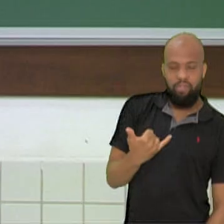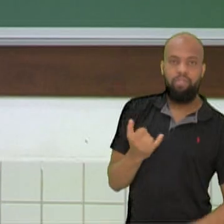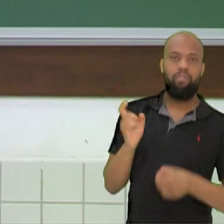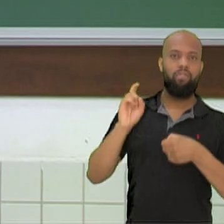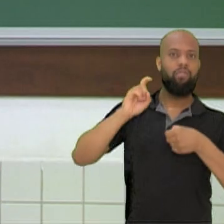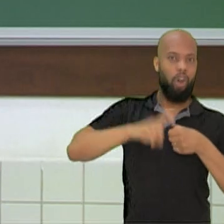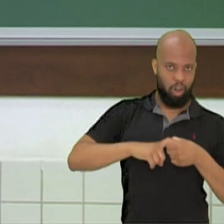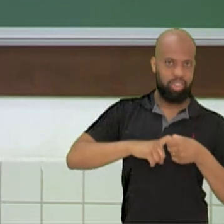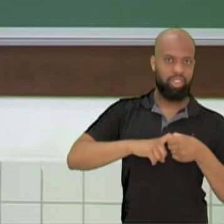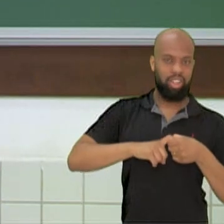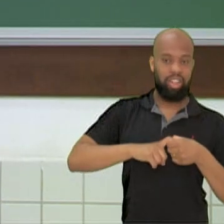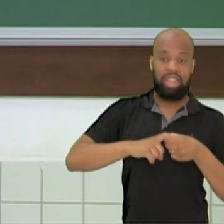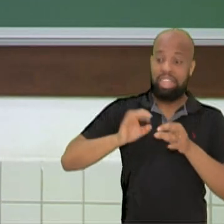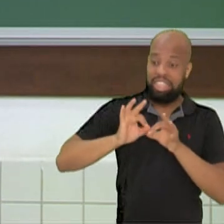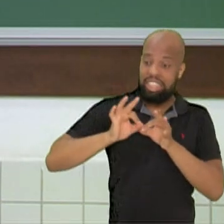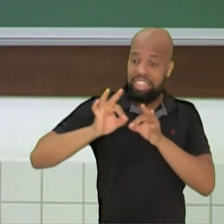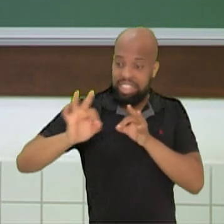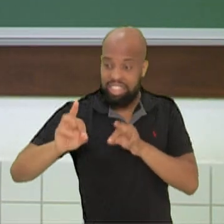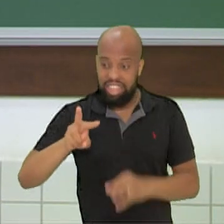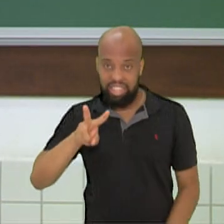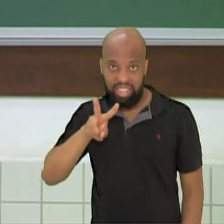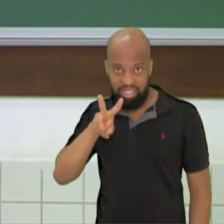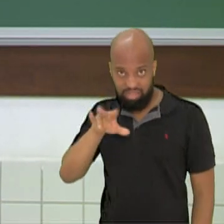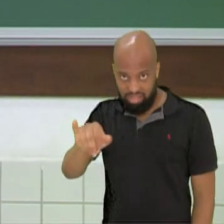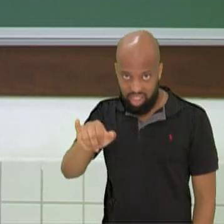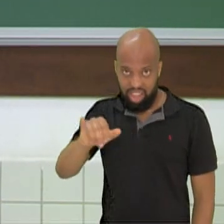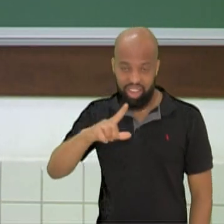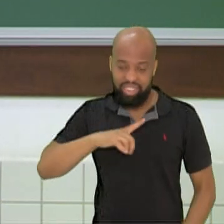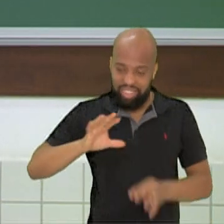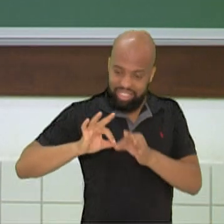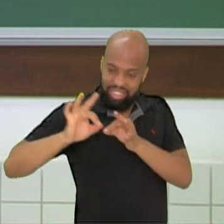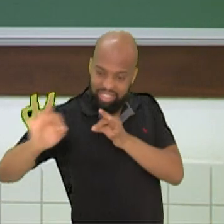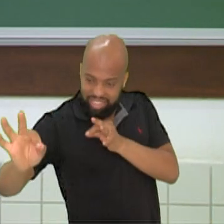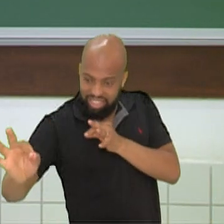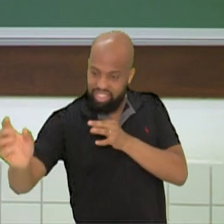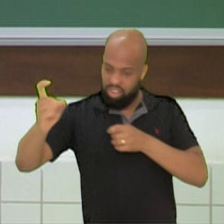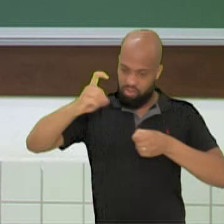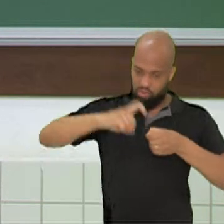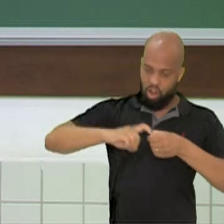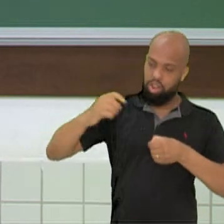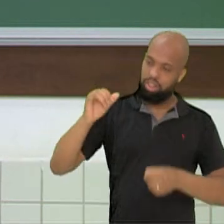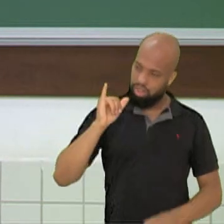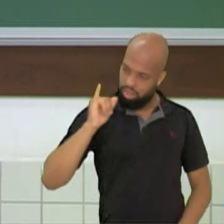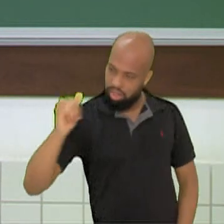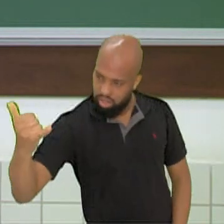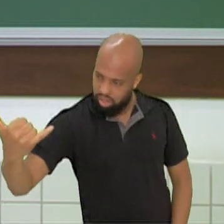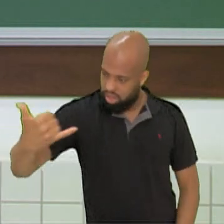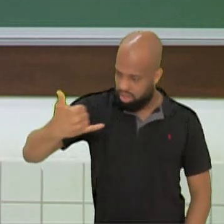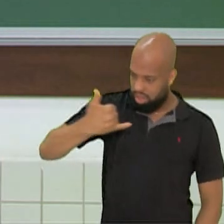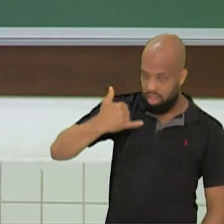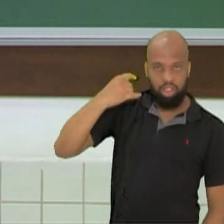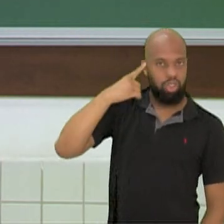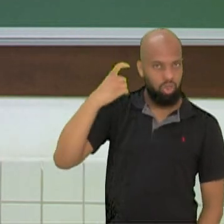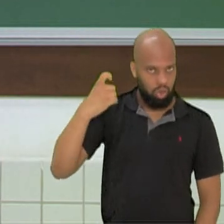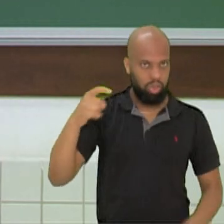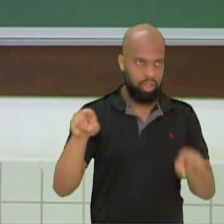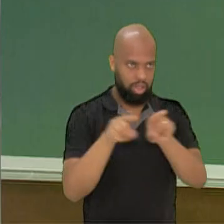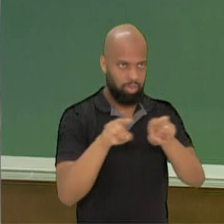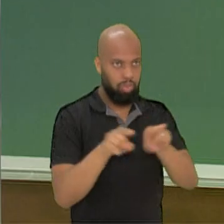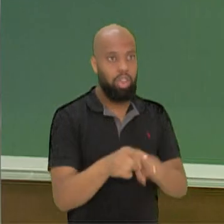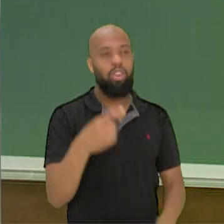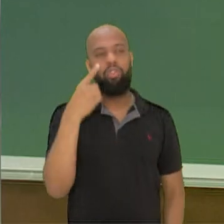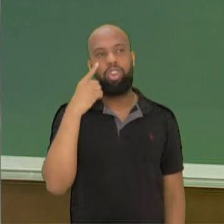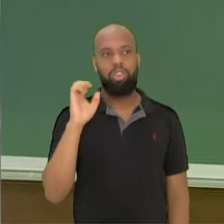distância percorrida na ida tem que ser a mesma distância a ser percorrida também na volta. Vamos voltar à tela aqui então. Olha